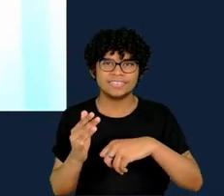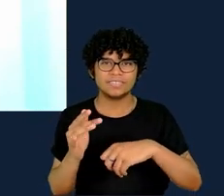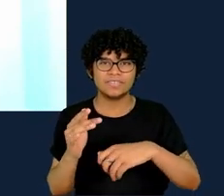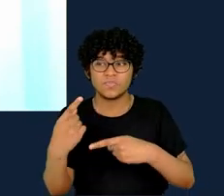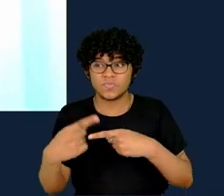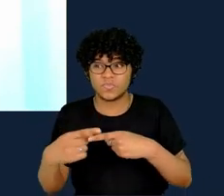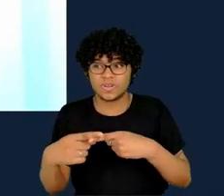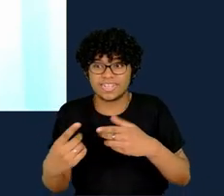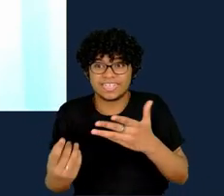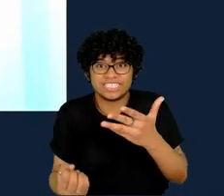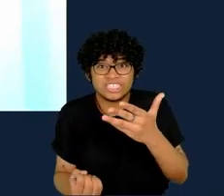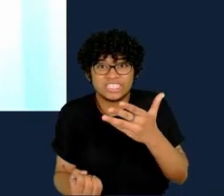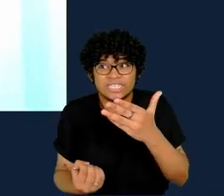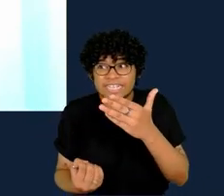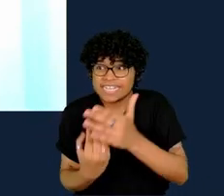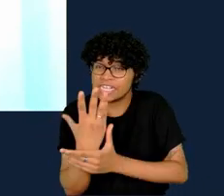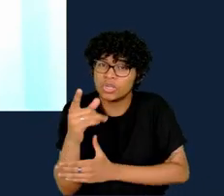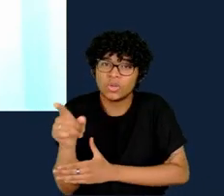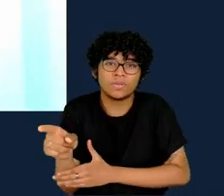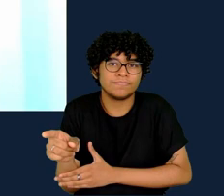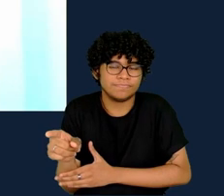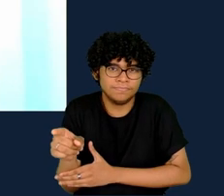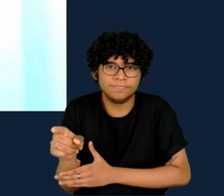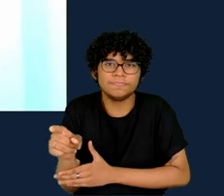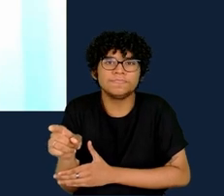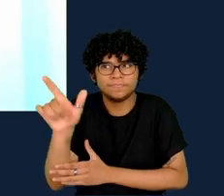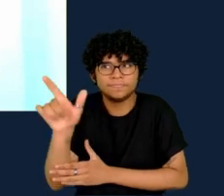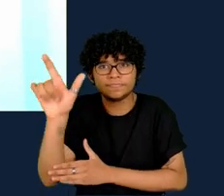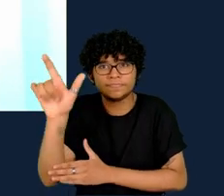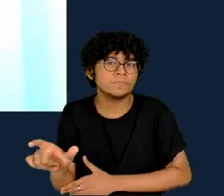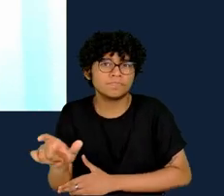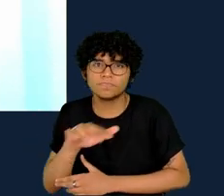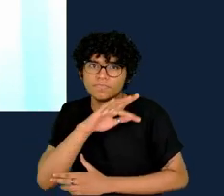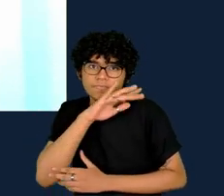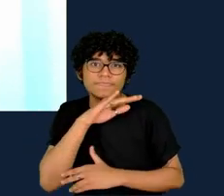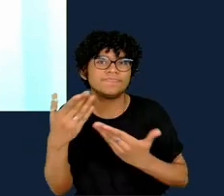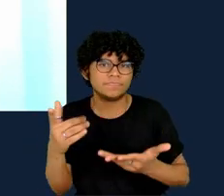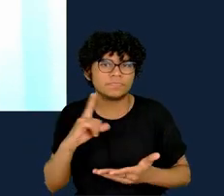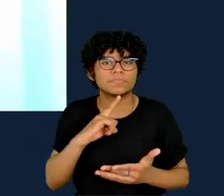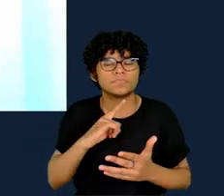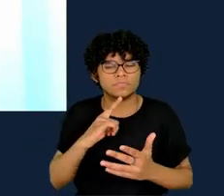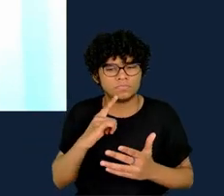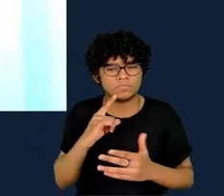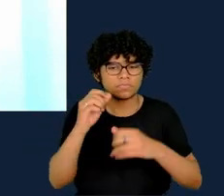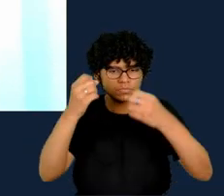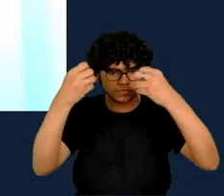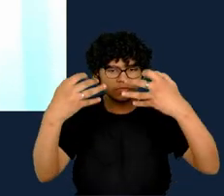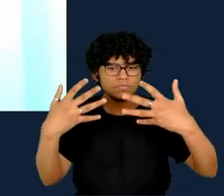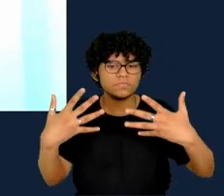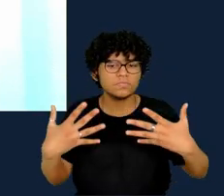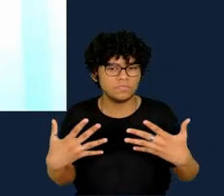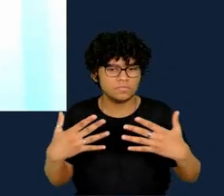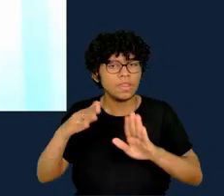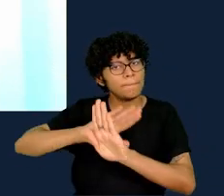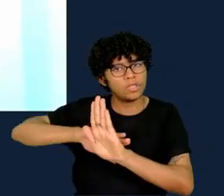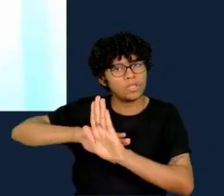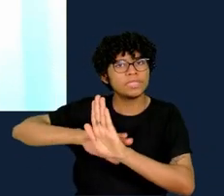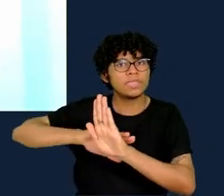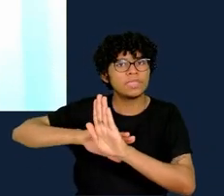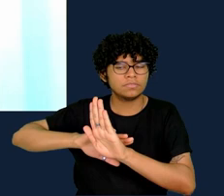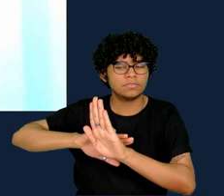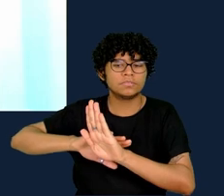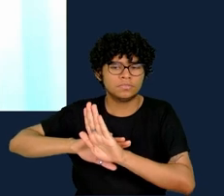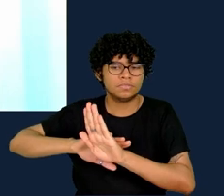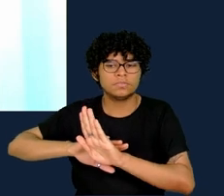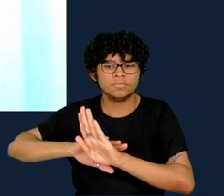uma pessoa não tão bem, né? Então, há uma explicação para isso. É o que você falou, né? O que veio era para estar aí, né? Não pode